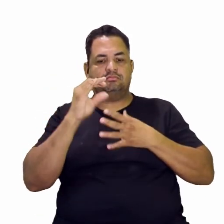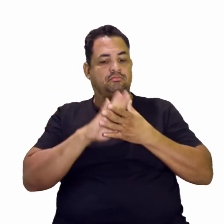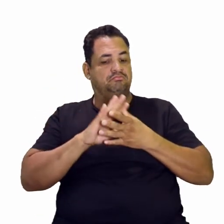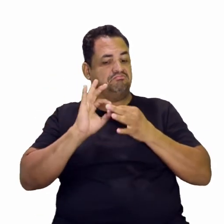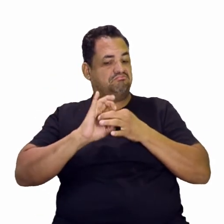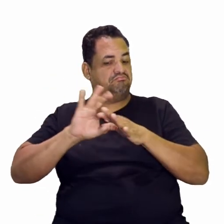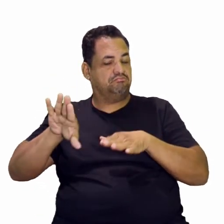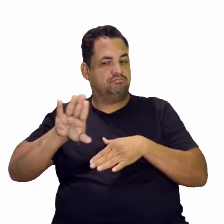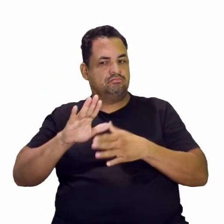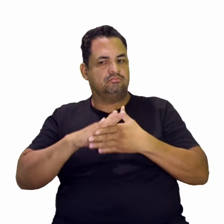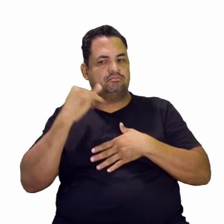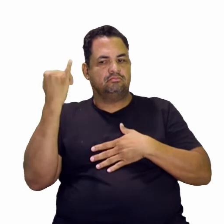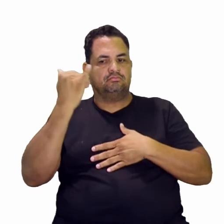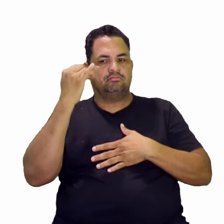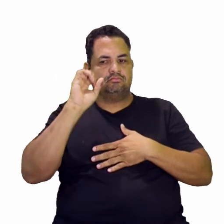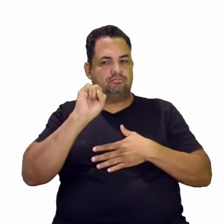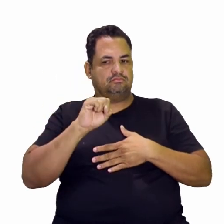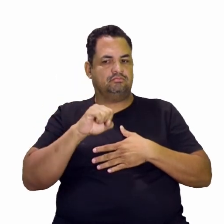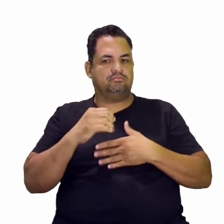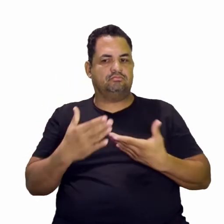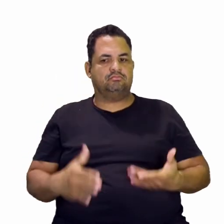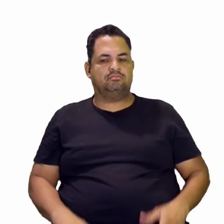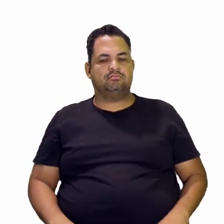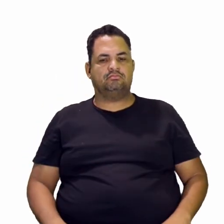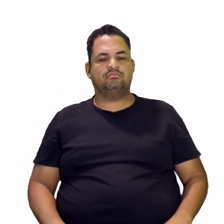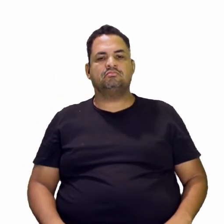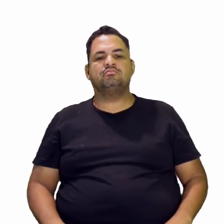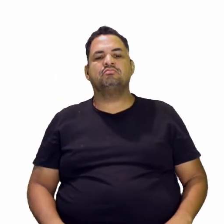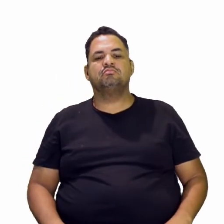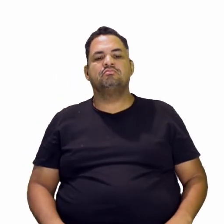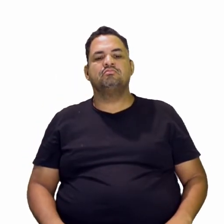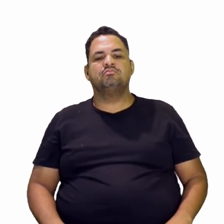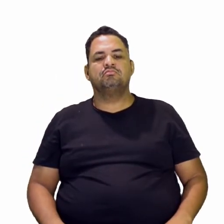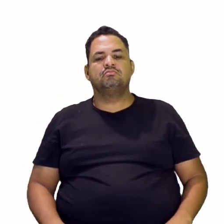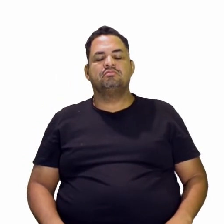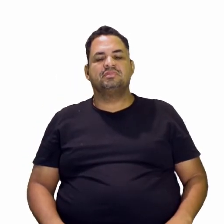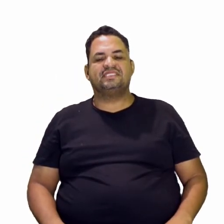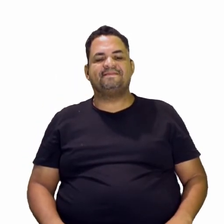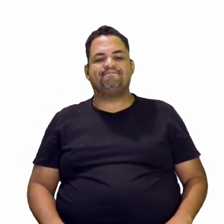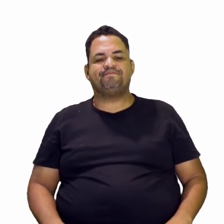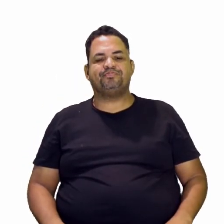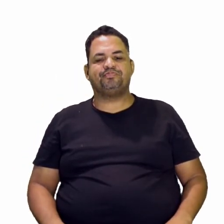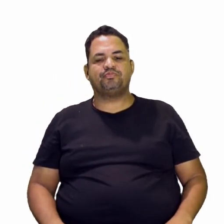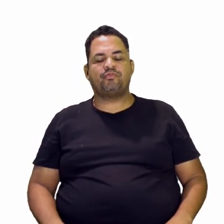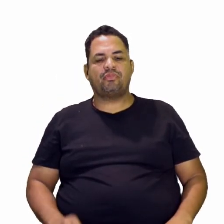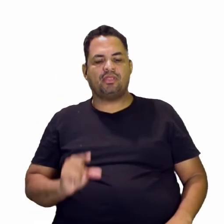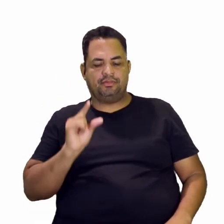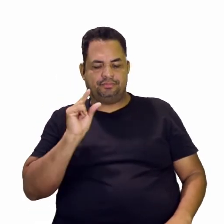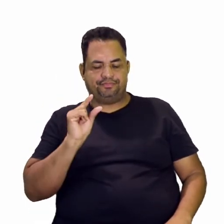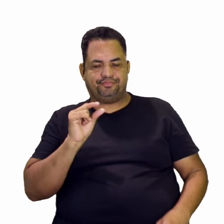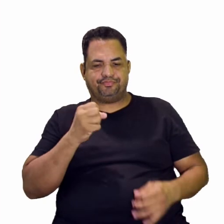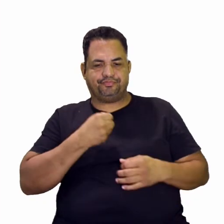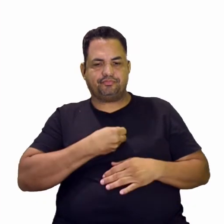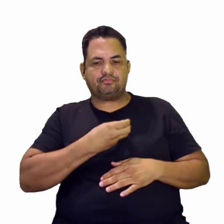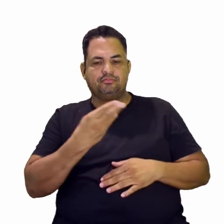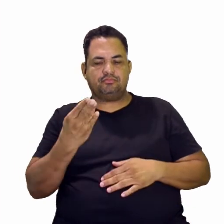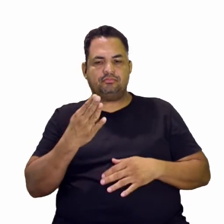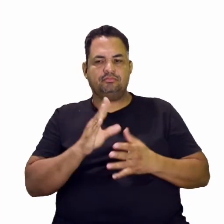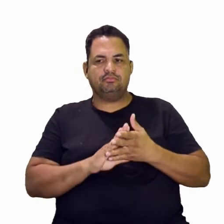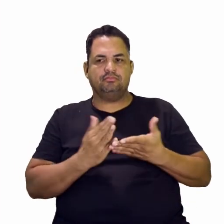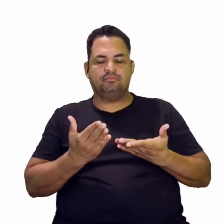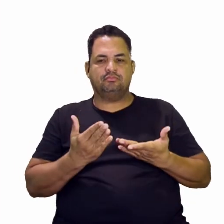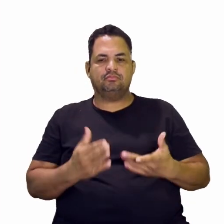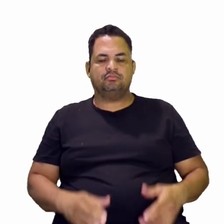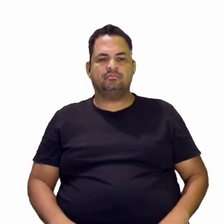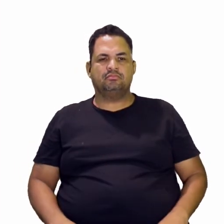não, porque elas são importantes, tá? Mas elas estão, essa necessidade é em pequenas quantidades. Por isso que tem gente que